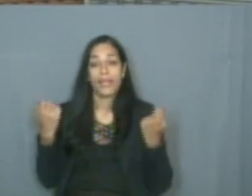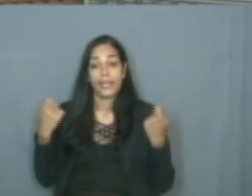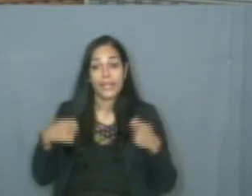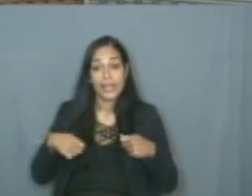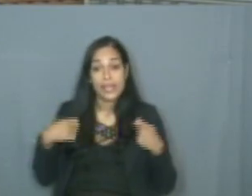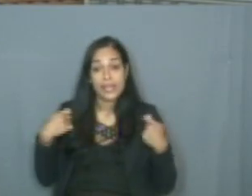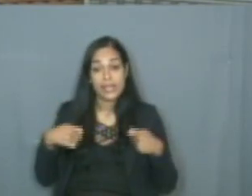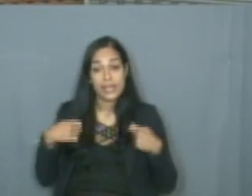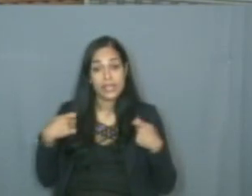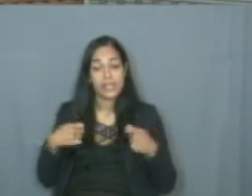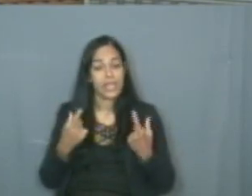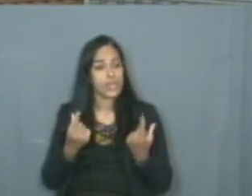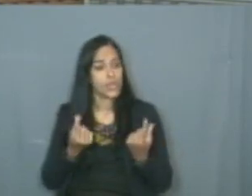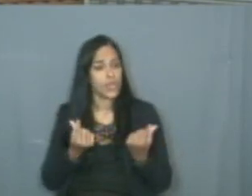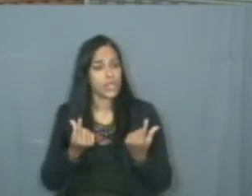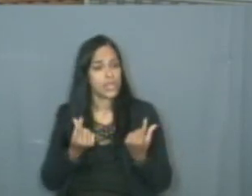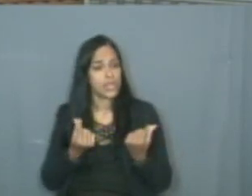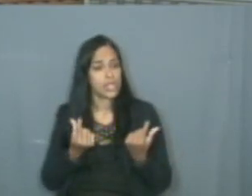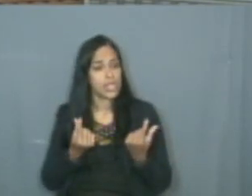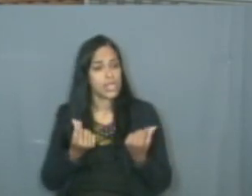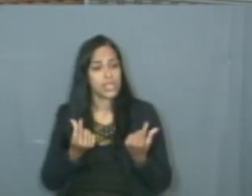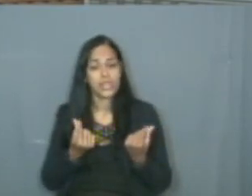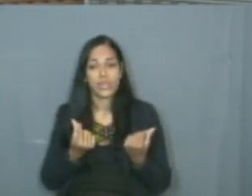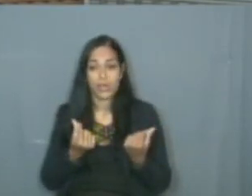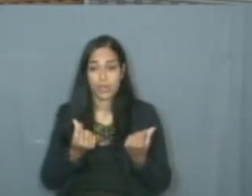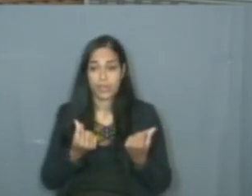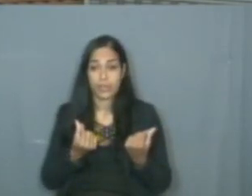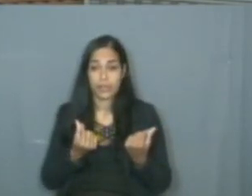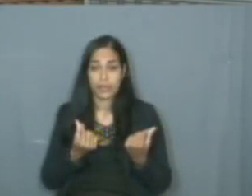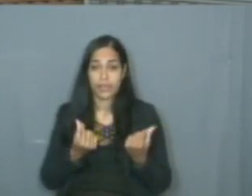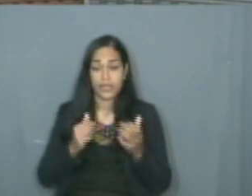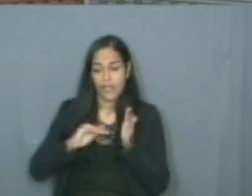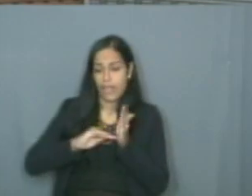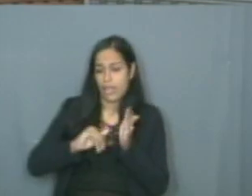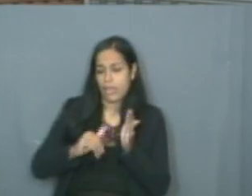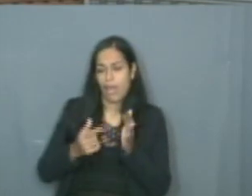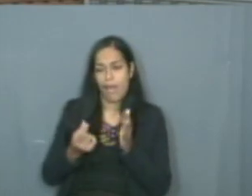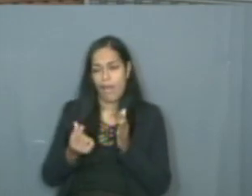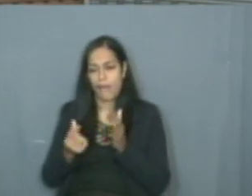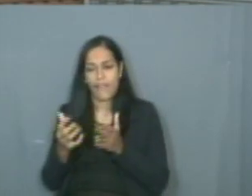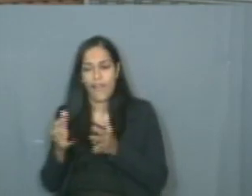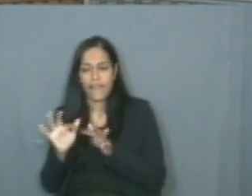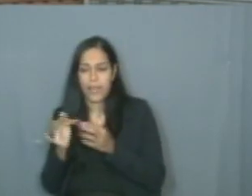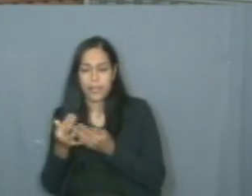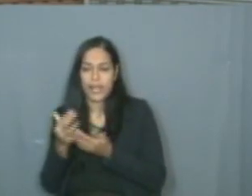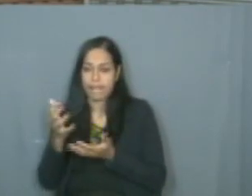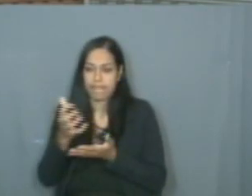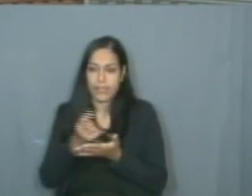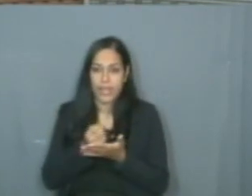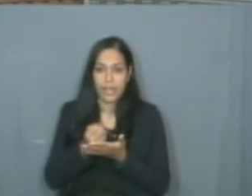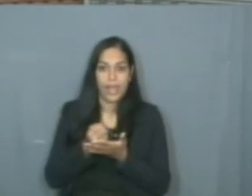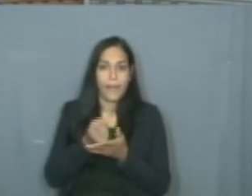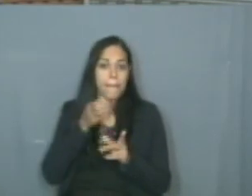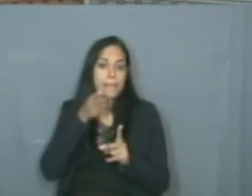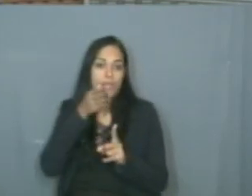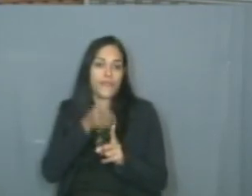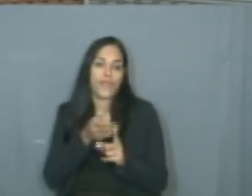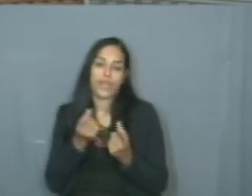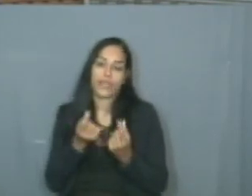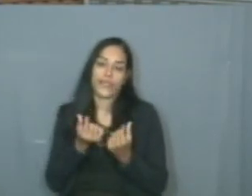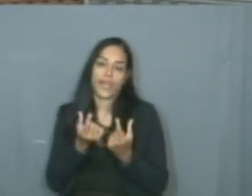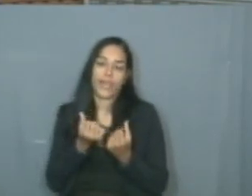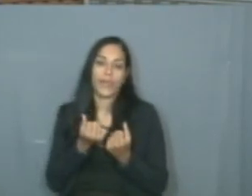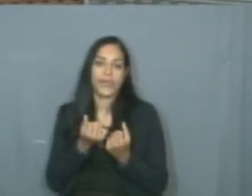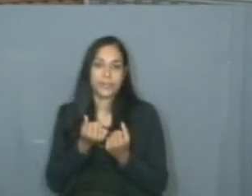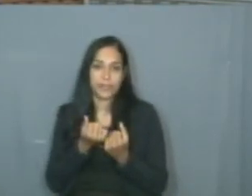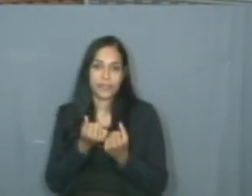extrema que quando aquele dinheirinho chega na boca do caixa, que ele vai retirar ou um familiar vai buscar, eles só focam no valor que está ali.